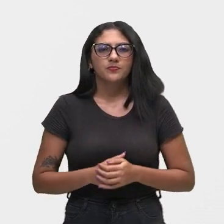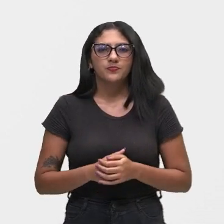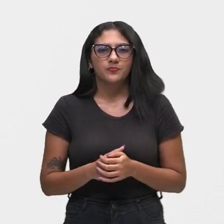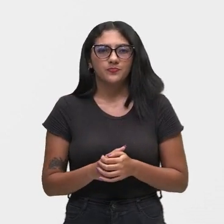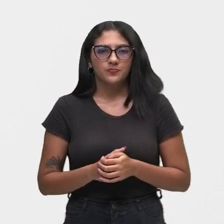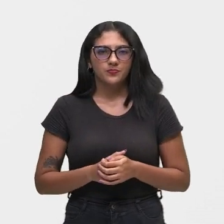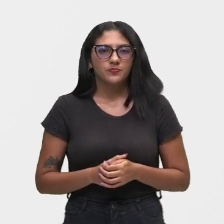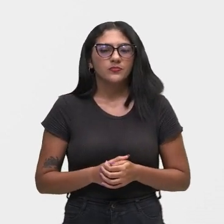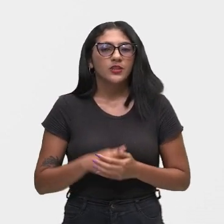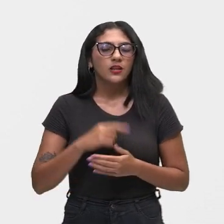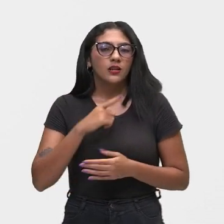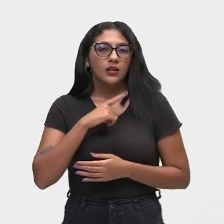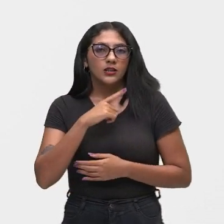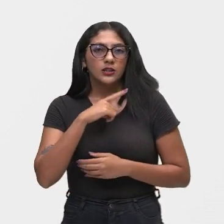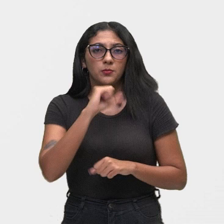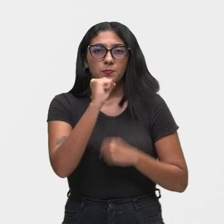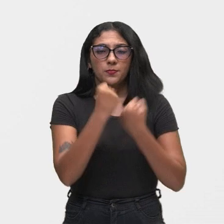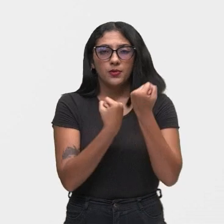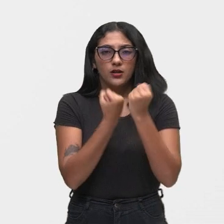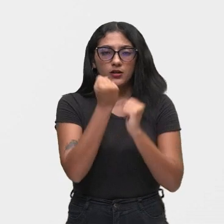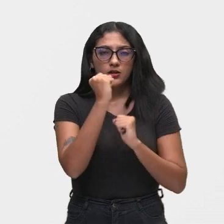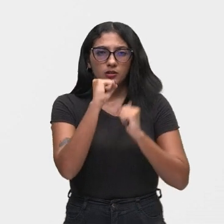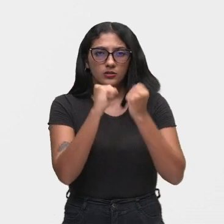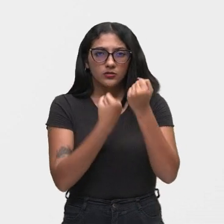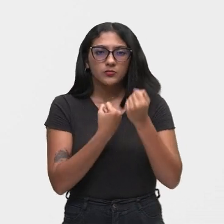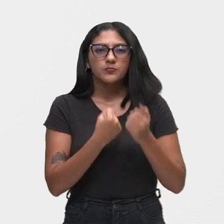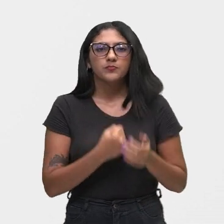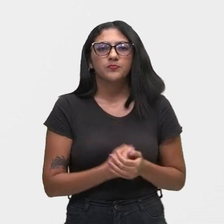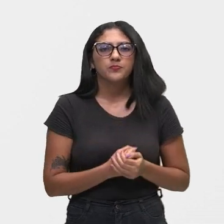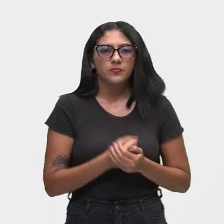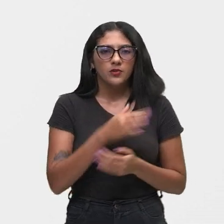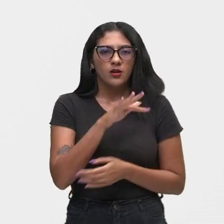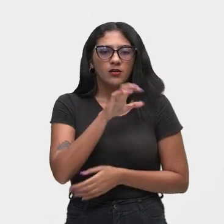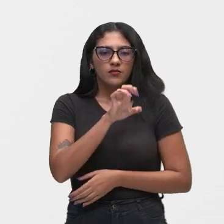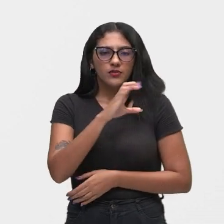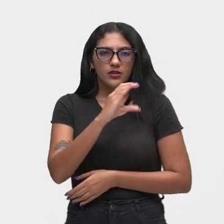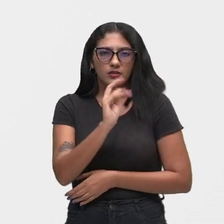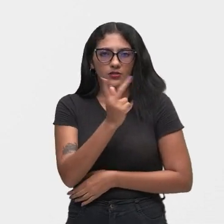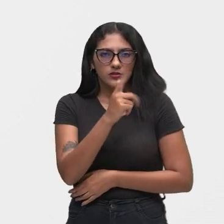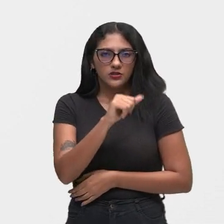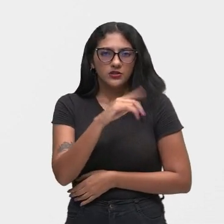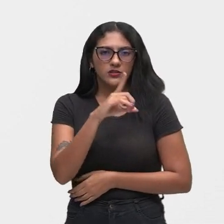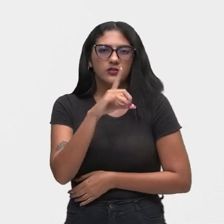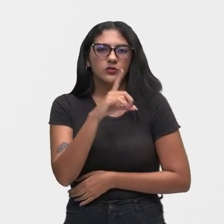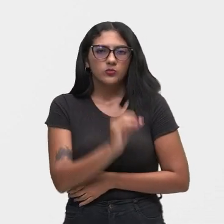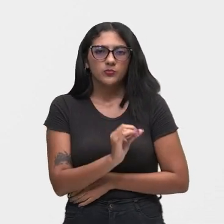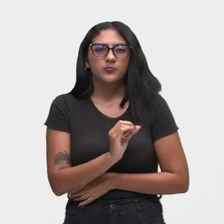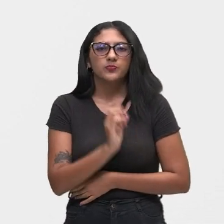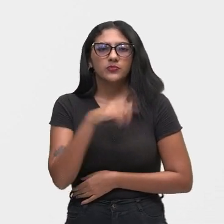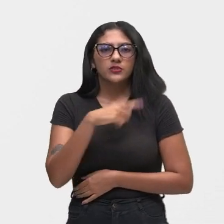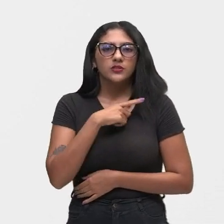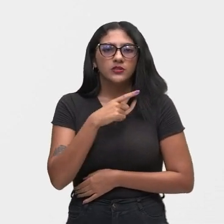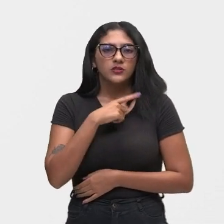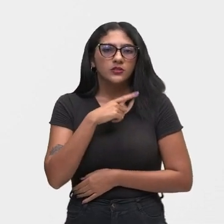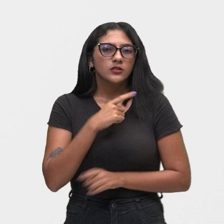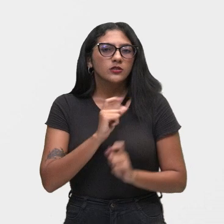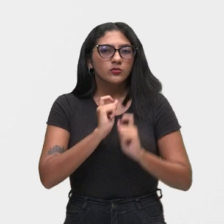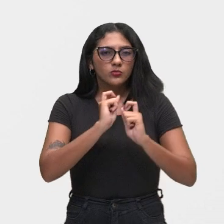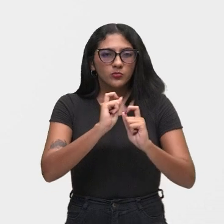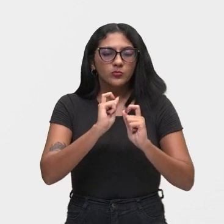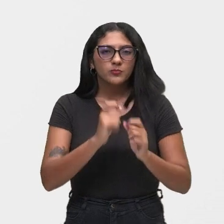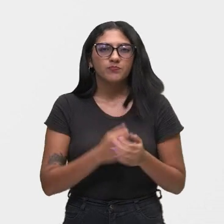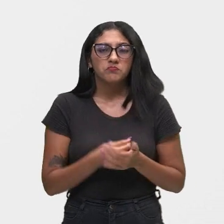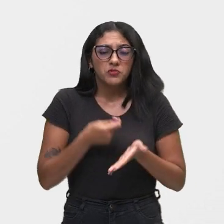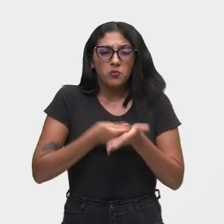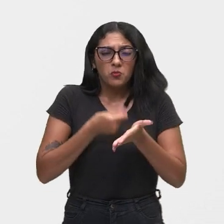Então, temos as máquinas térmicas de ciclo fechado, em que esse fluido de trabalho passa por um ciclo que o